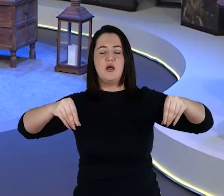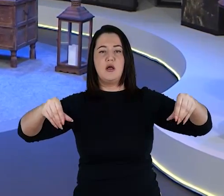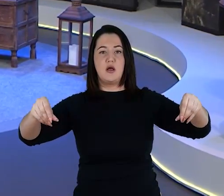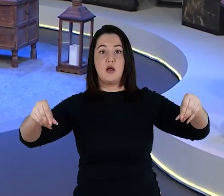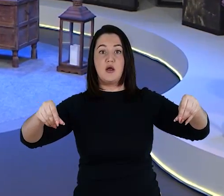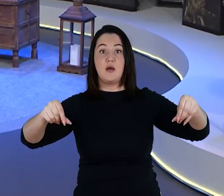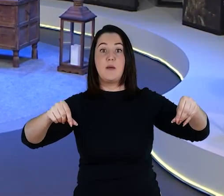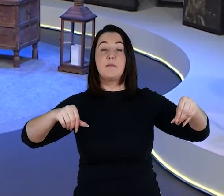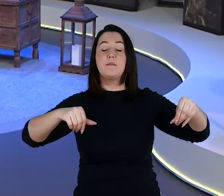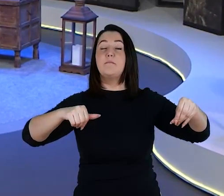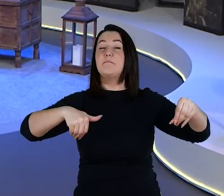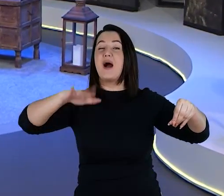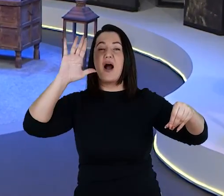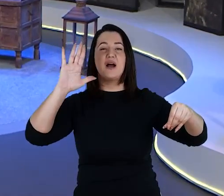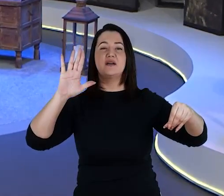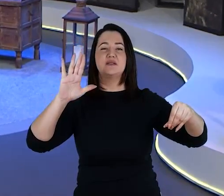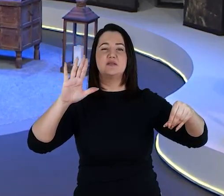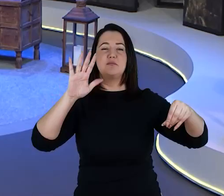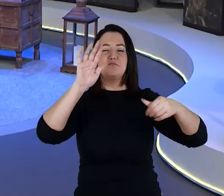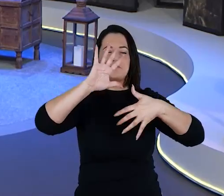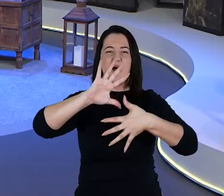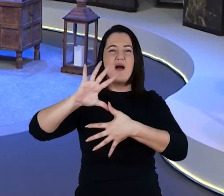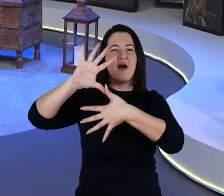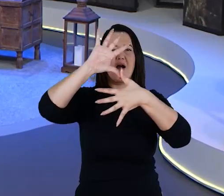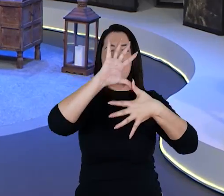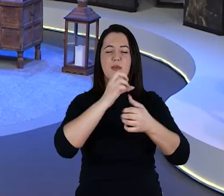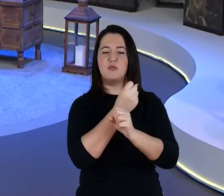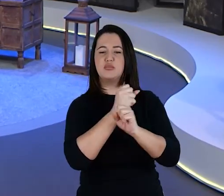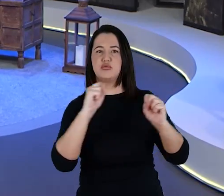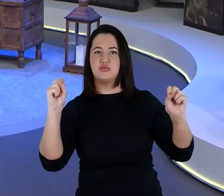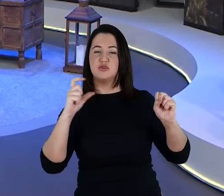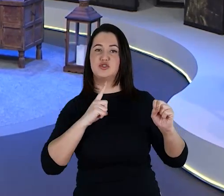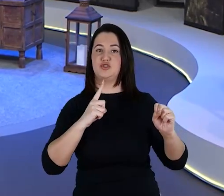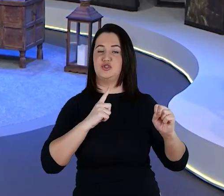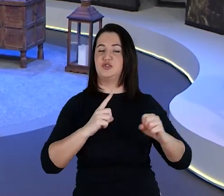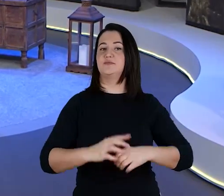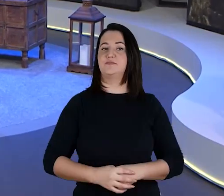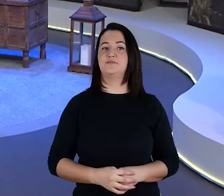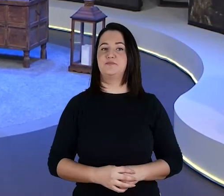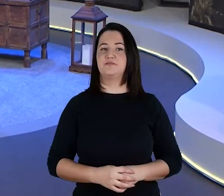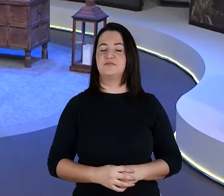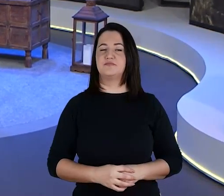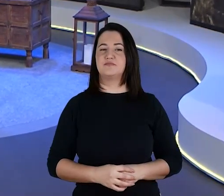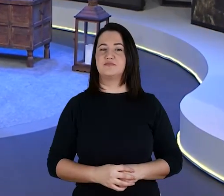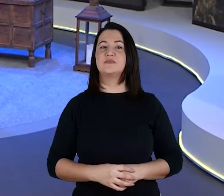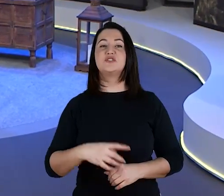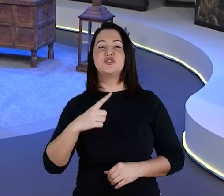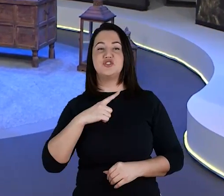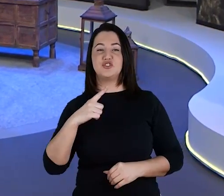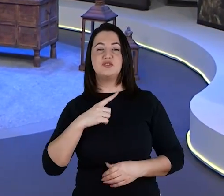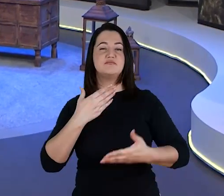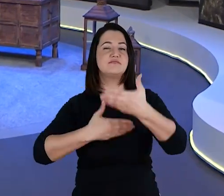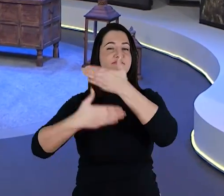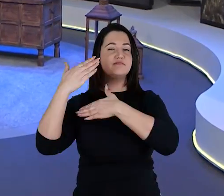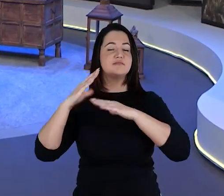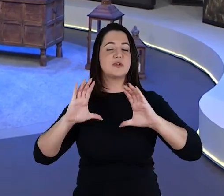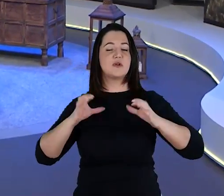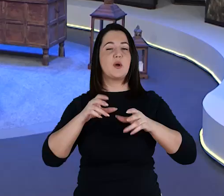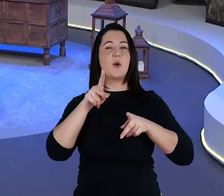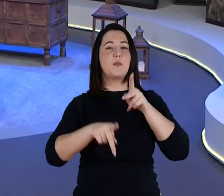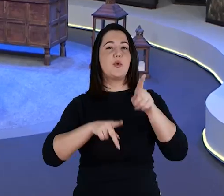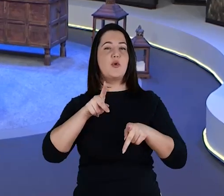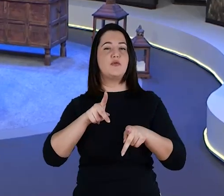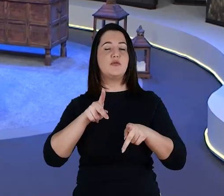lado oeste da Anatólia, que também fazia parte desse território. Essa parte do antigo povo hitita hoje